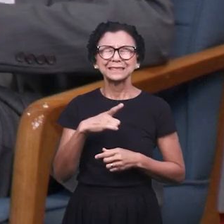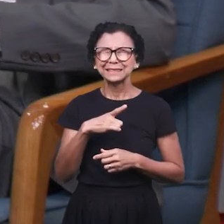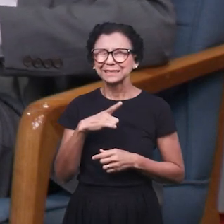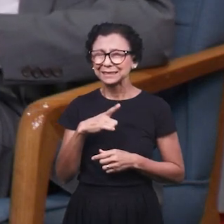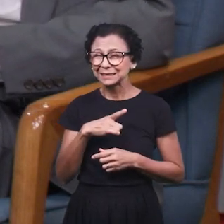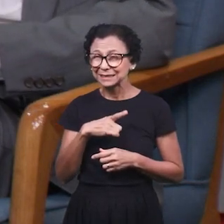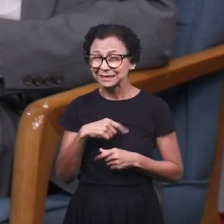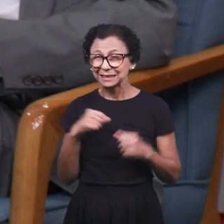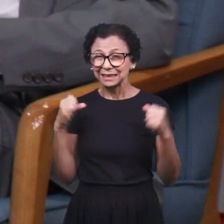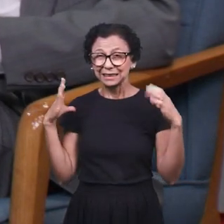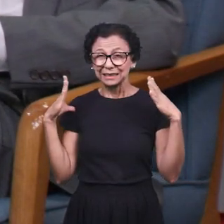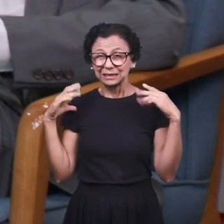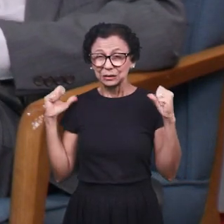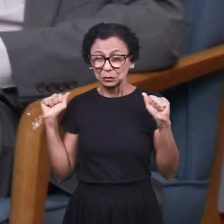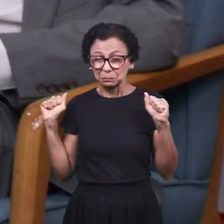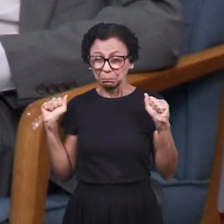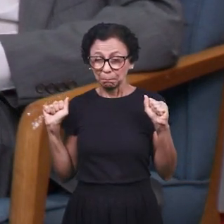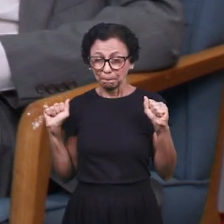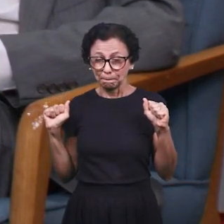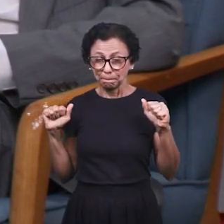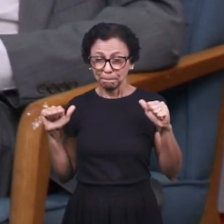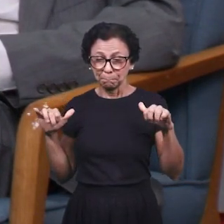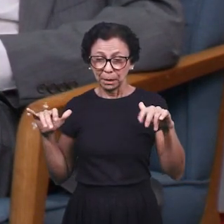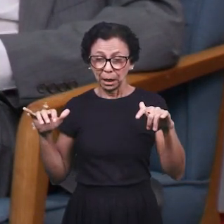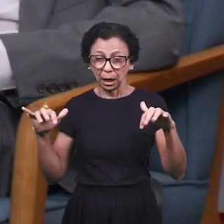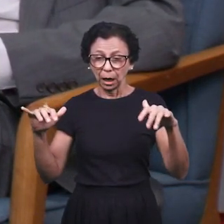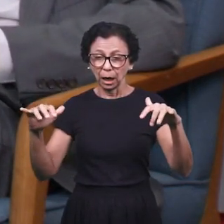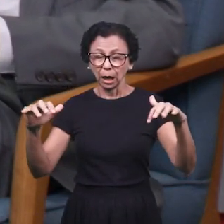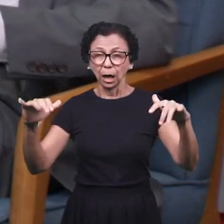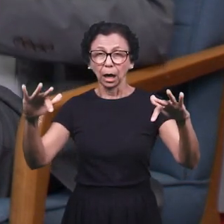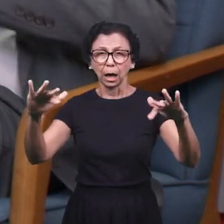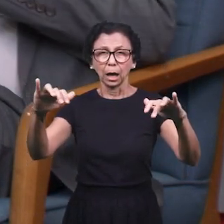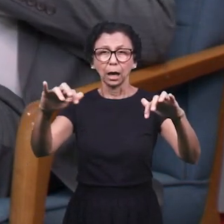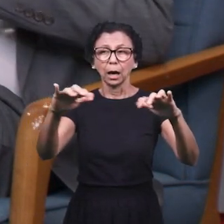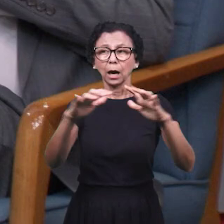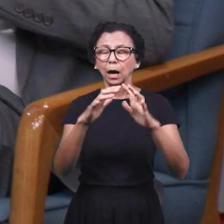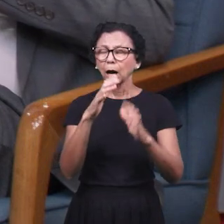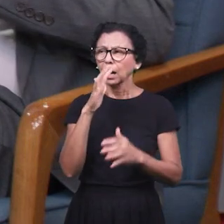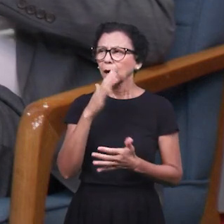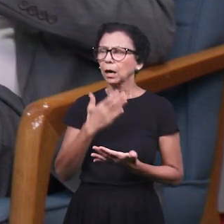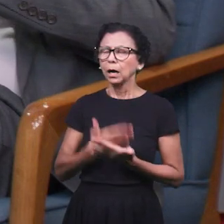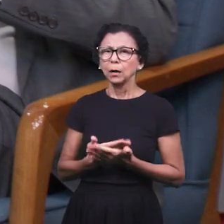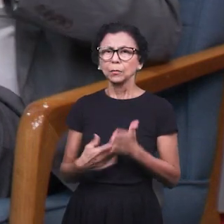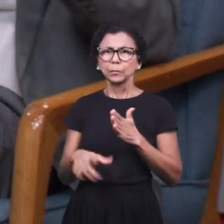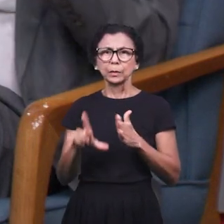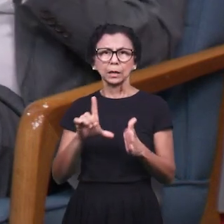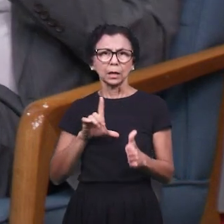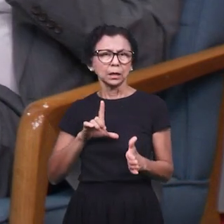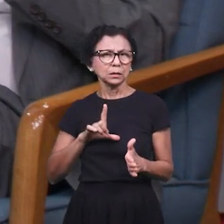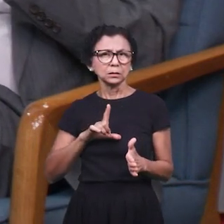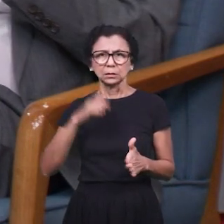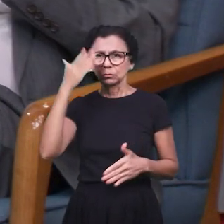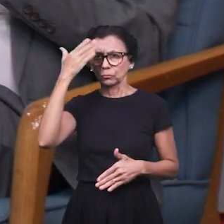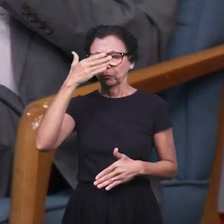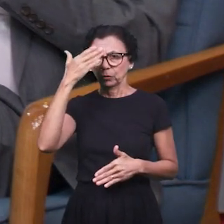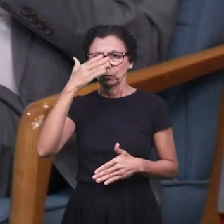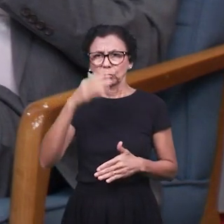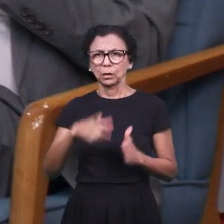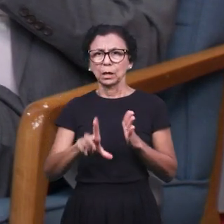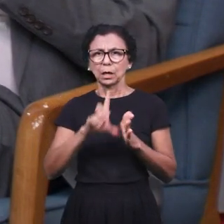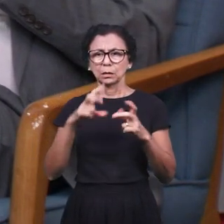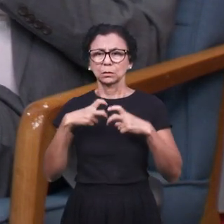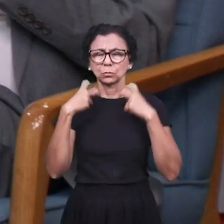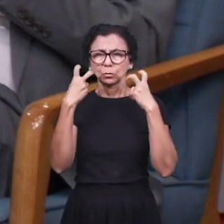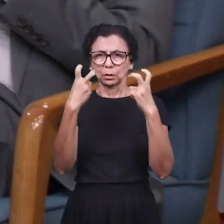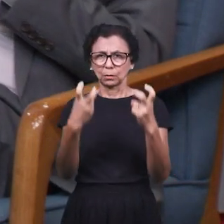uma ministração intensa de anjos. Ele ficou impressionado, porque antes do clamor ele não tinha